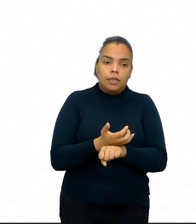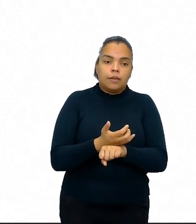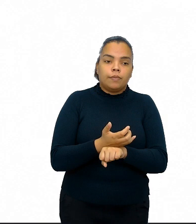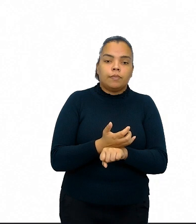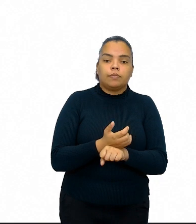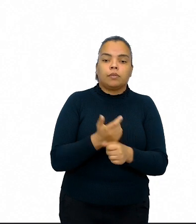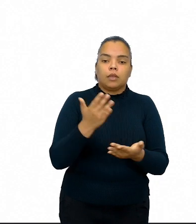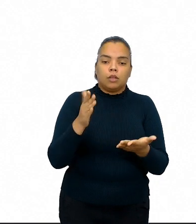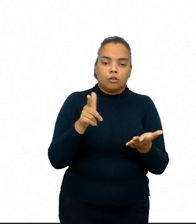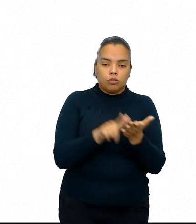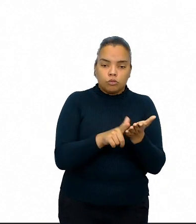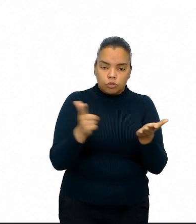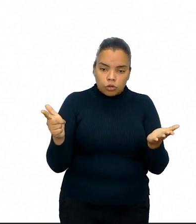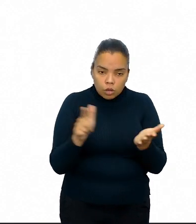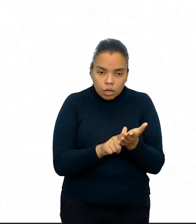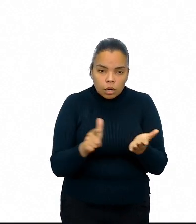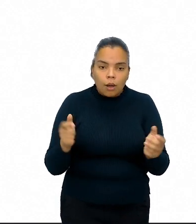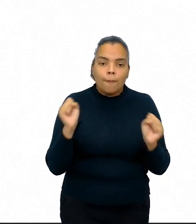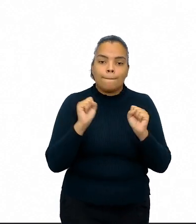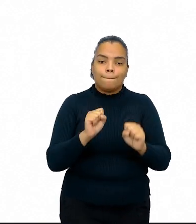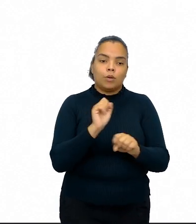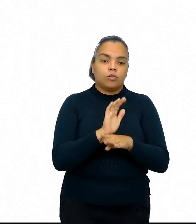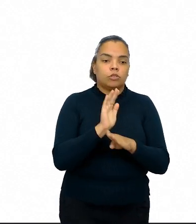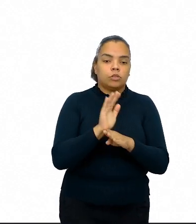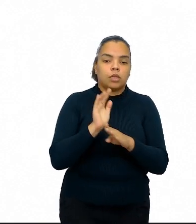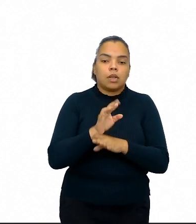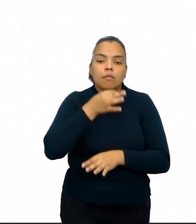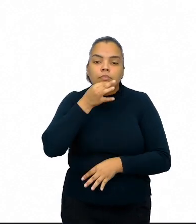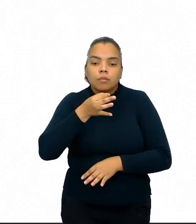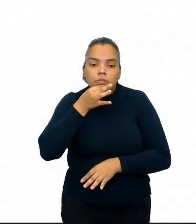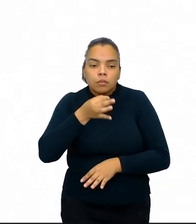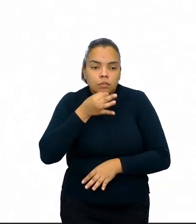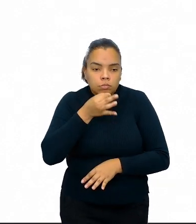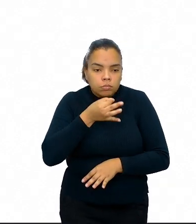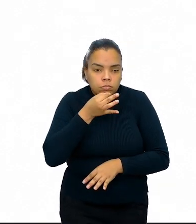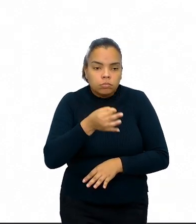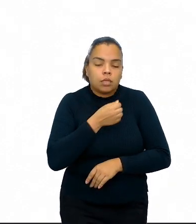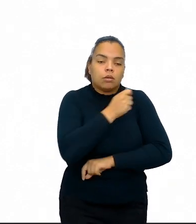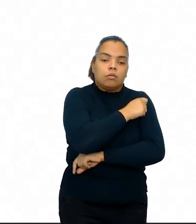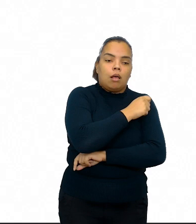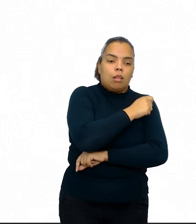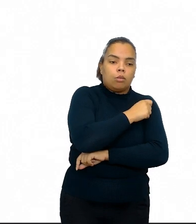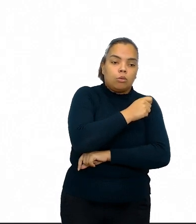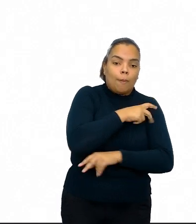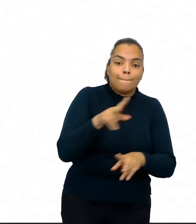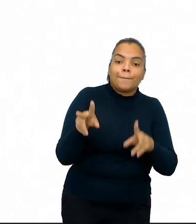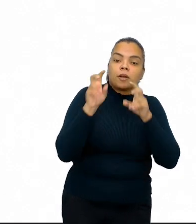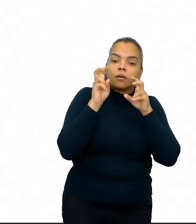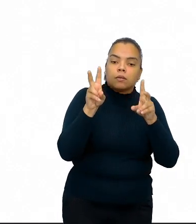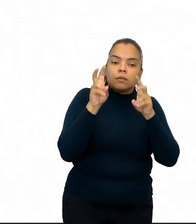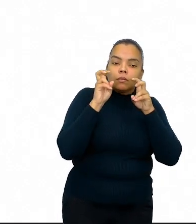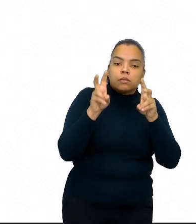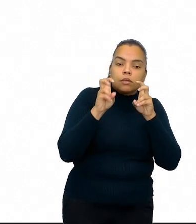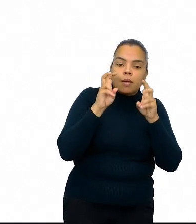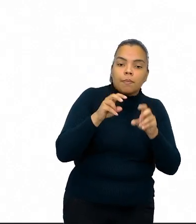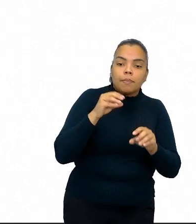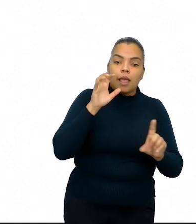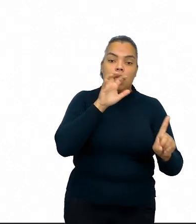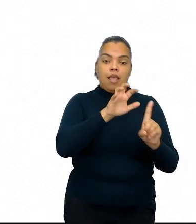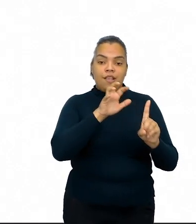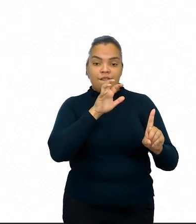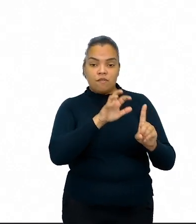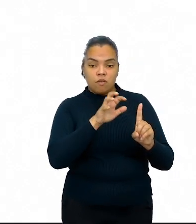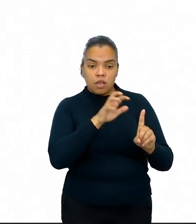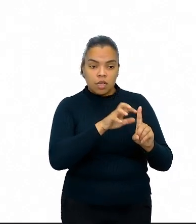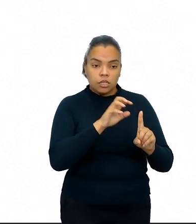ele pode auxiliar no processo argumentativo ao passo que os estudantes consigam perceber os impactos causados